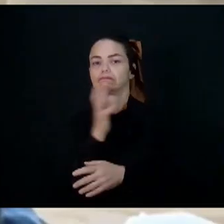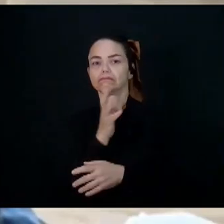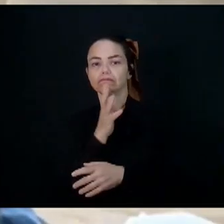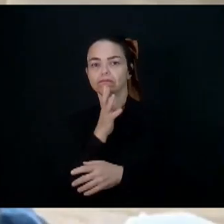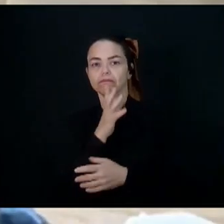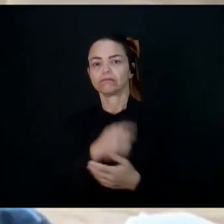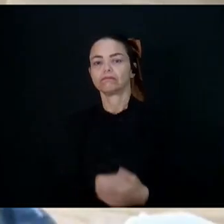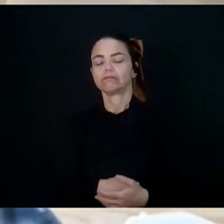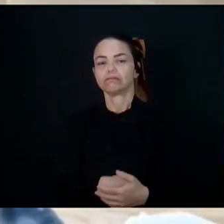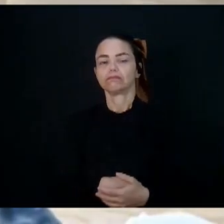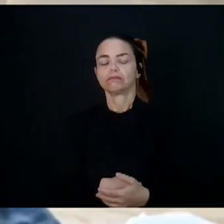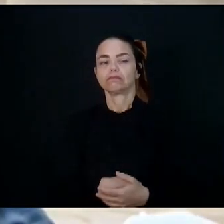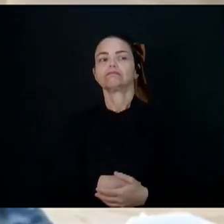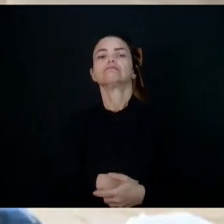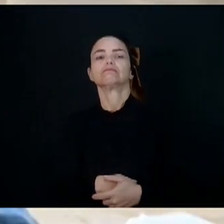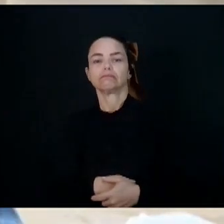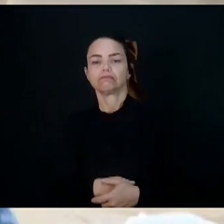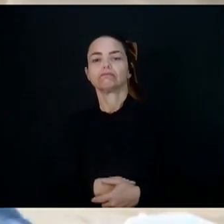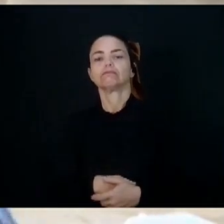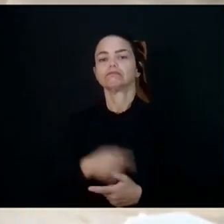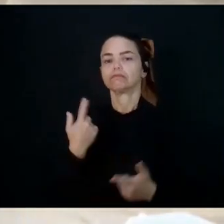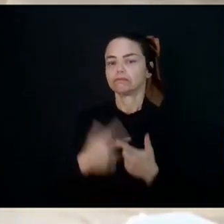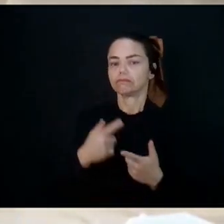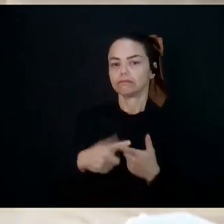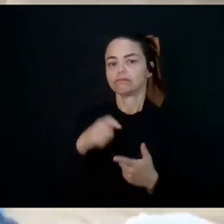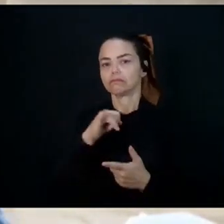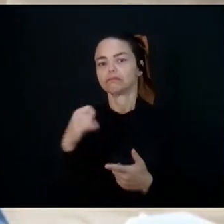enxergar o outro. Porque senão eu